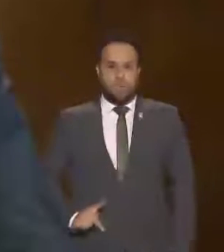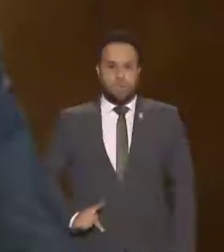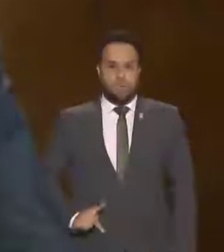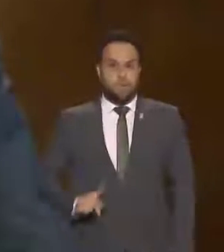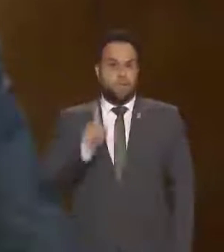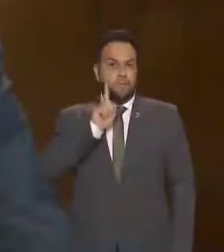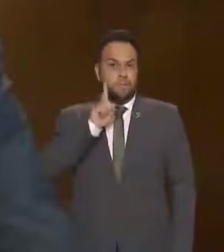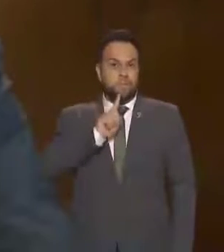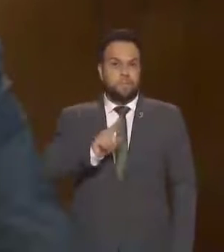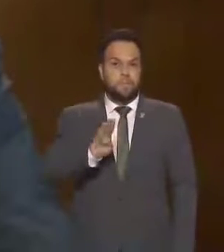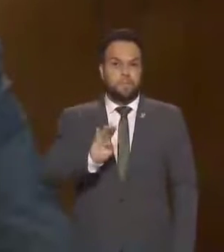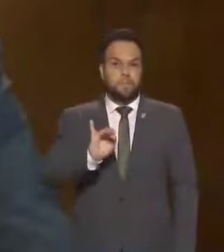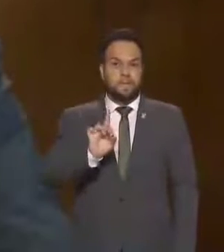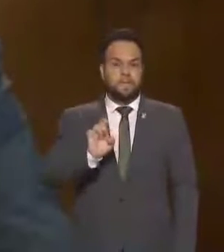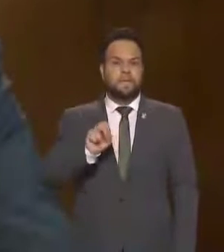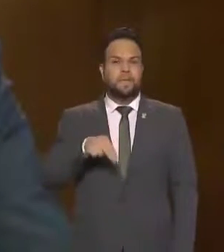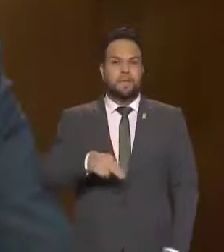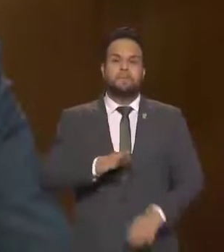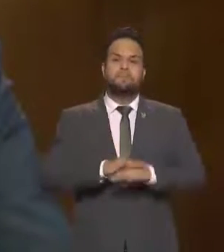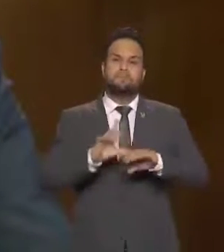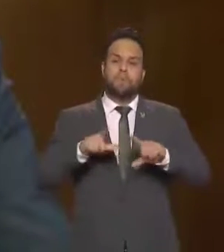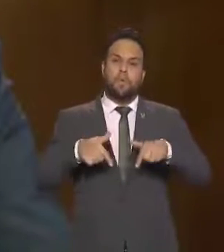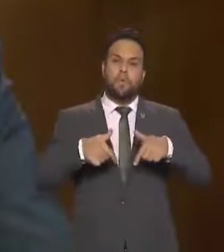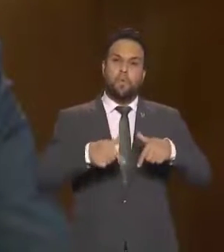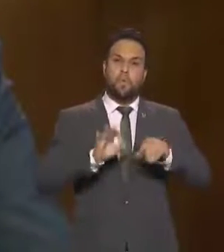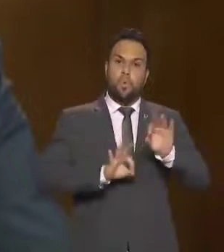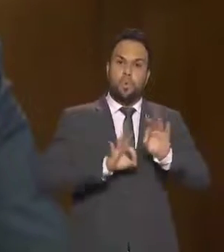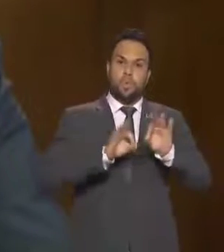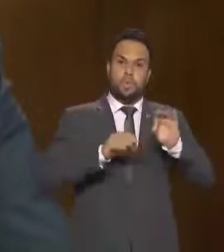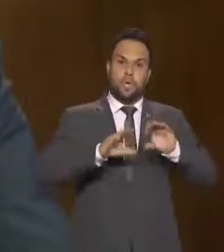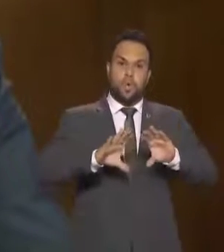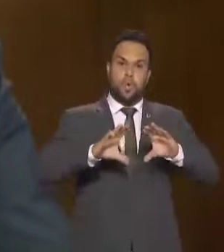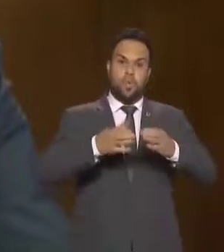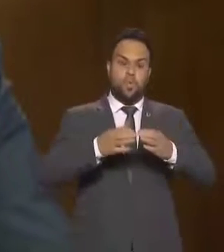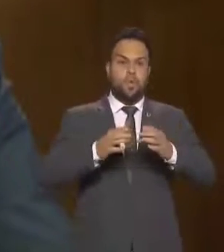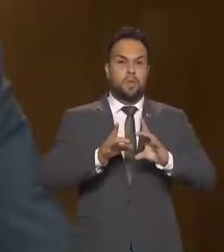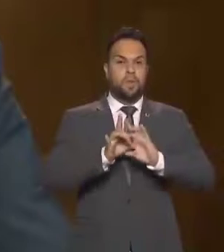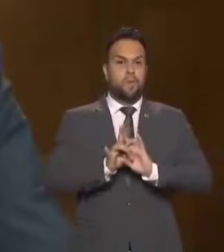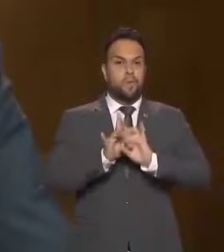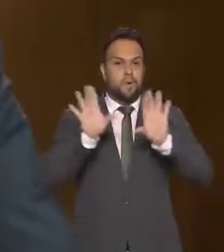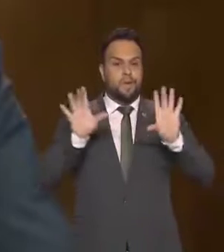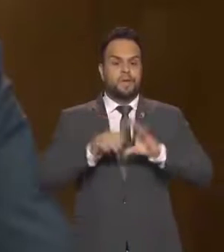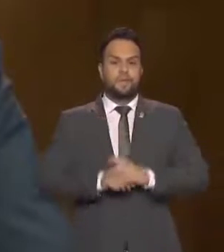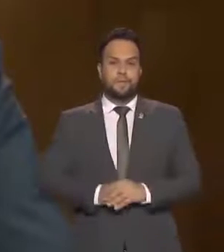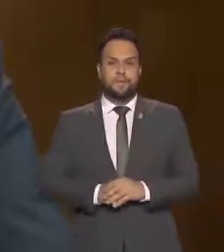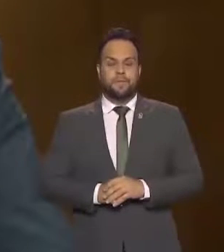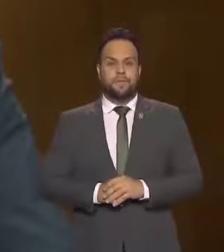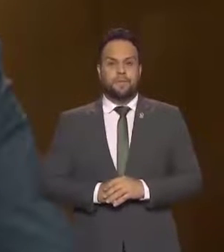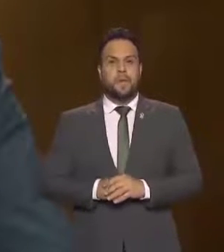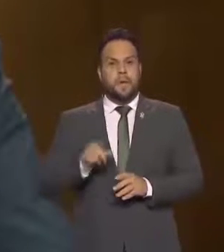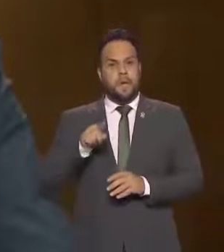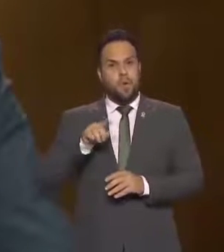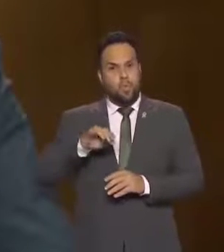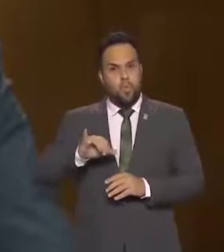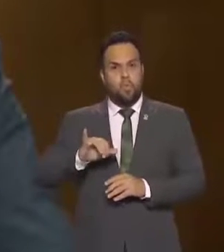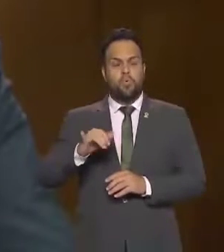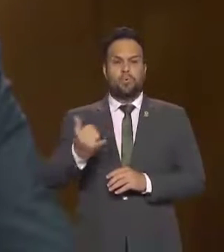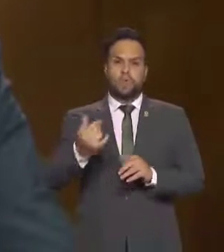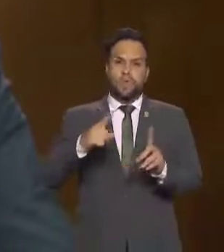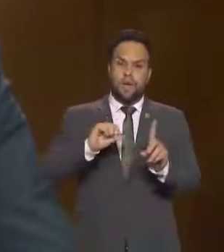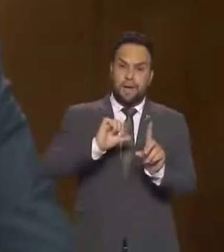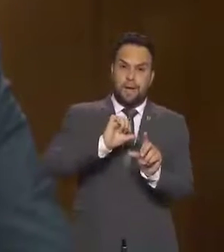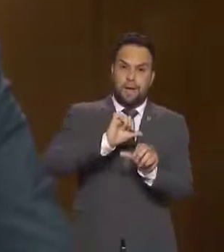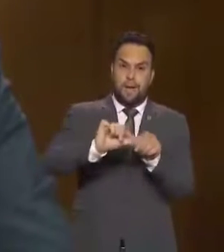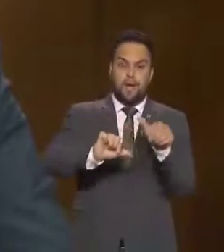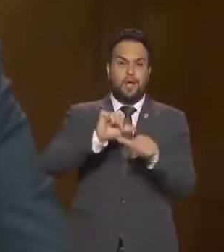comprimento presidente Dilma ter iniciativa de organizar a Cúpula da Democracia Esta é uma oportunidade